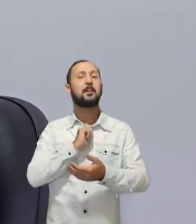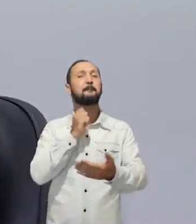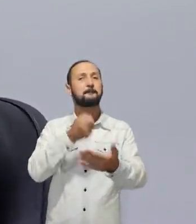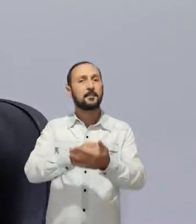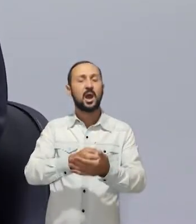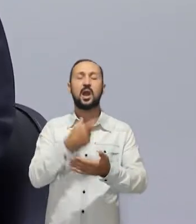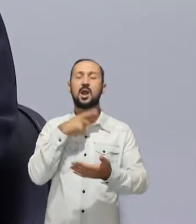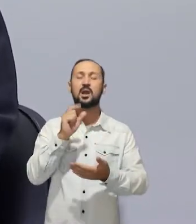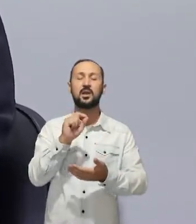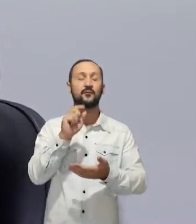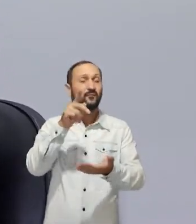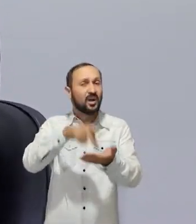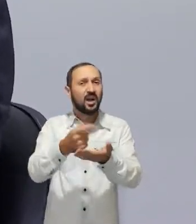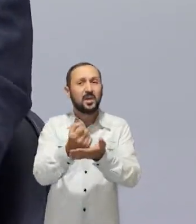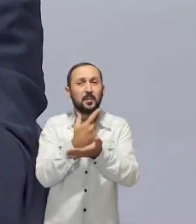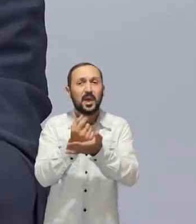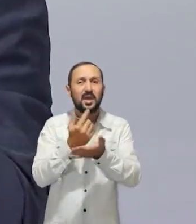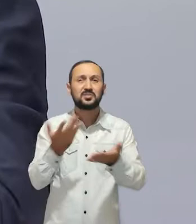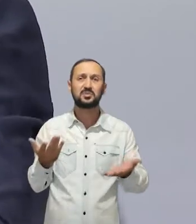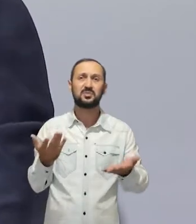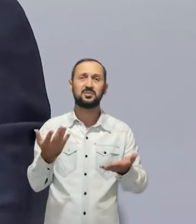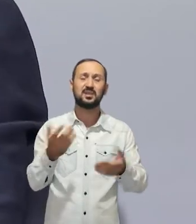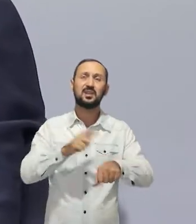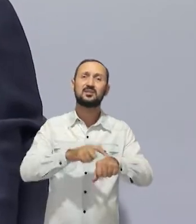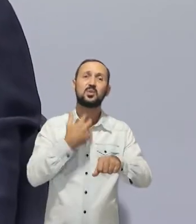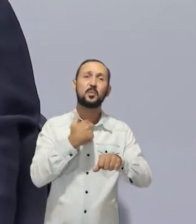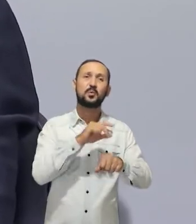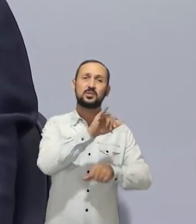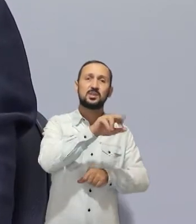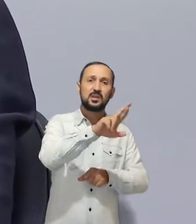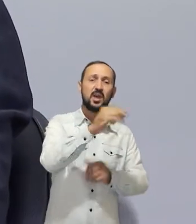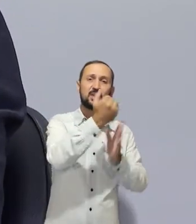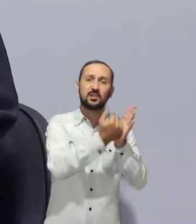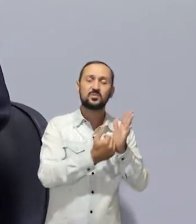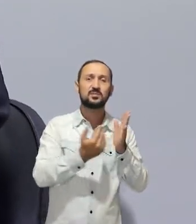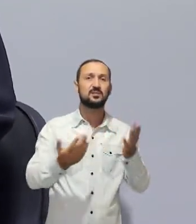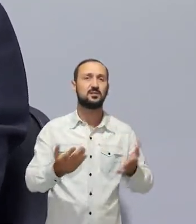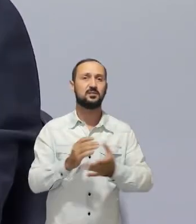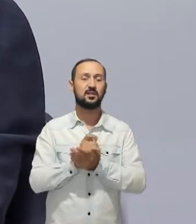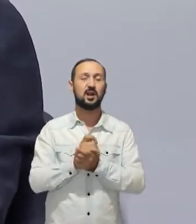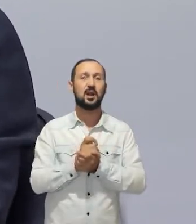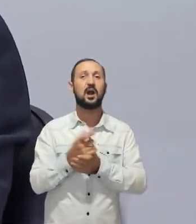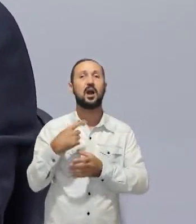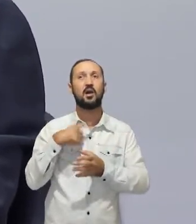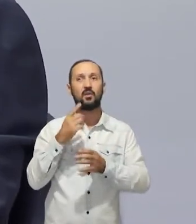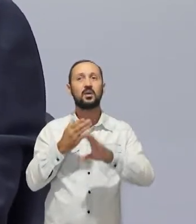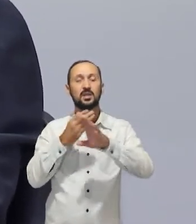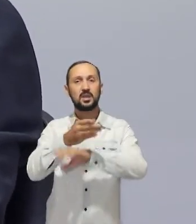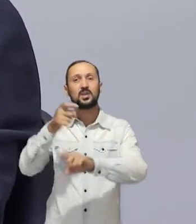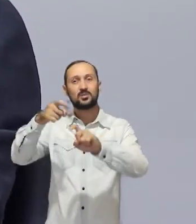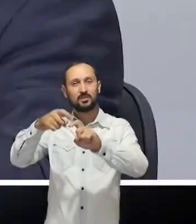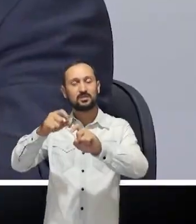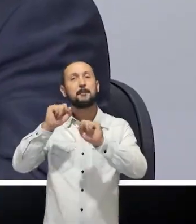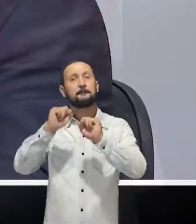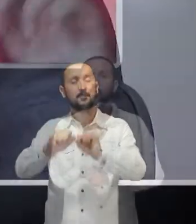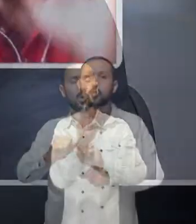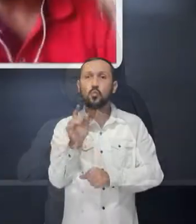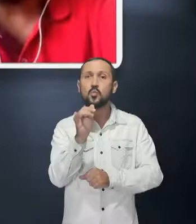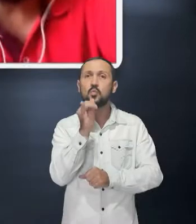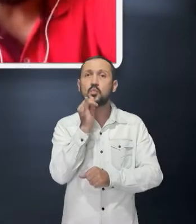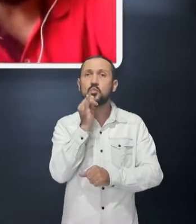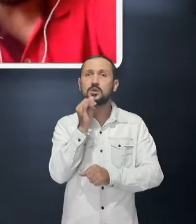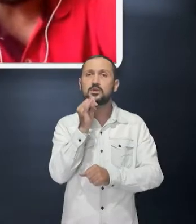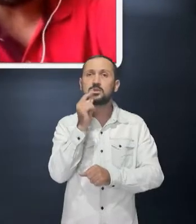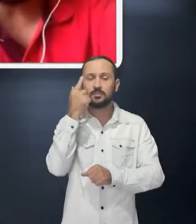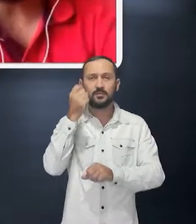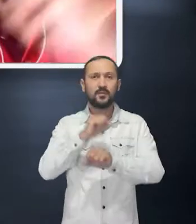muito dinheiro com remédios e o remédio não é dedutível? Agora, a consulta médica é dedutível. Por quê? Vou dar